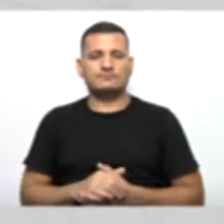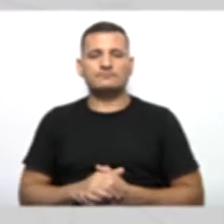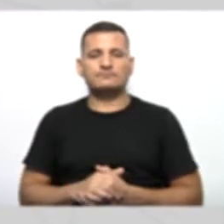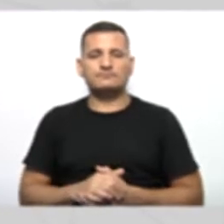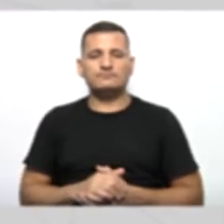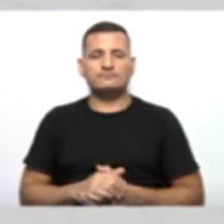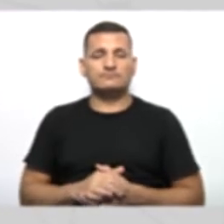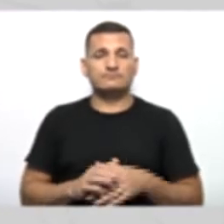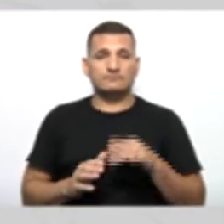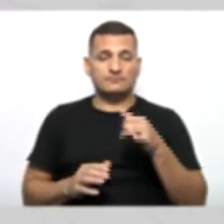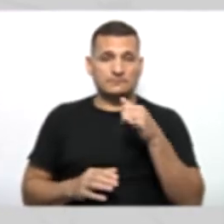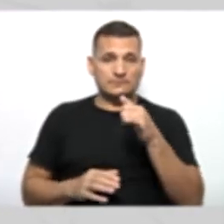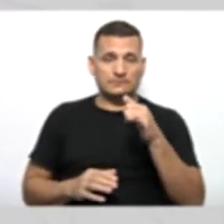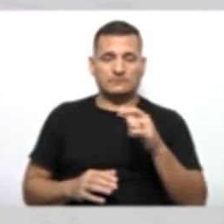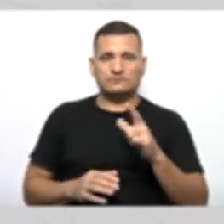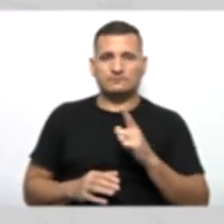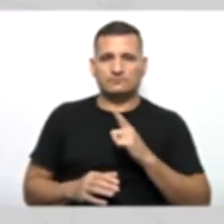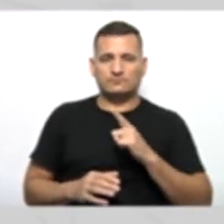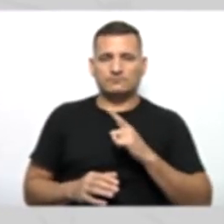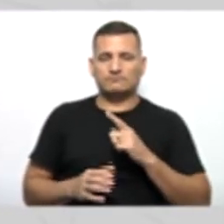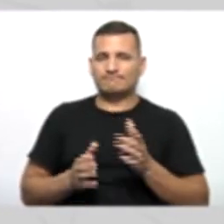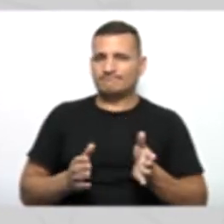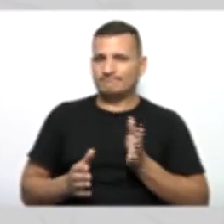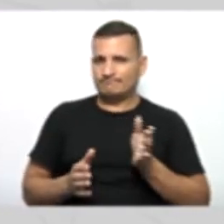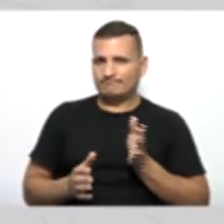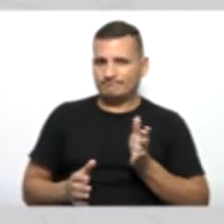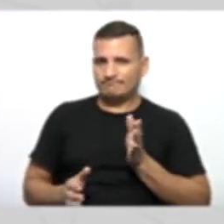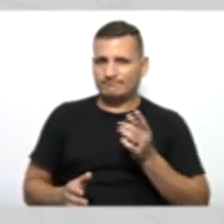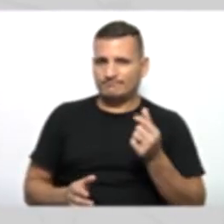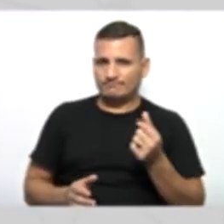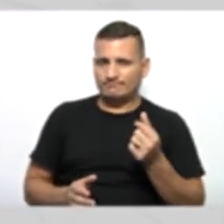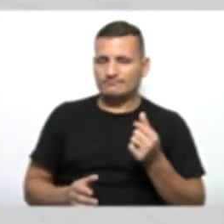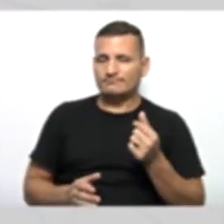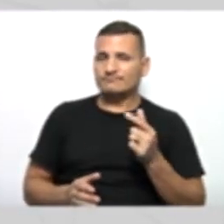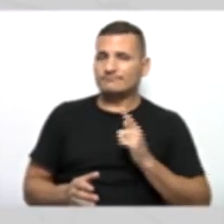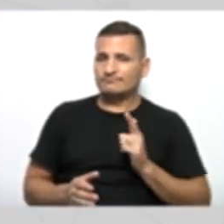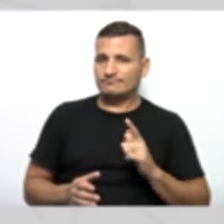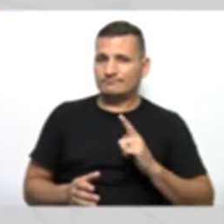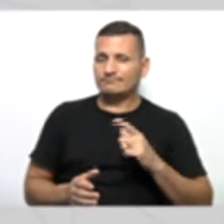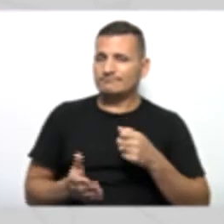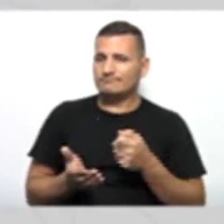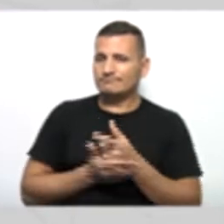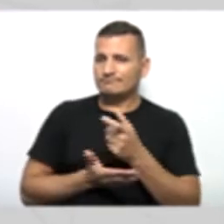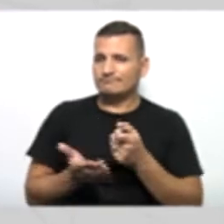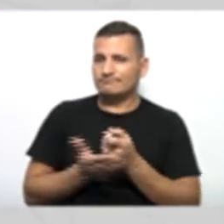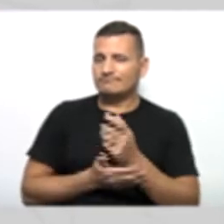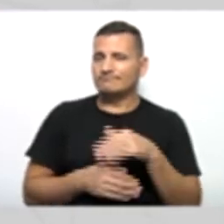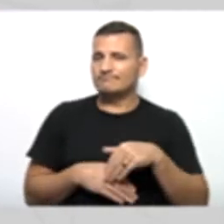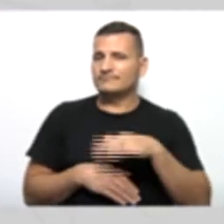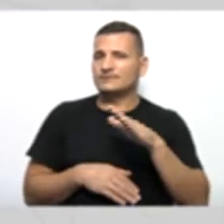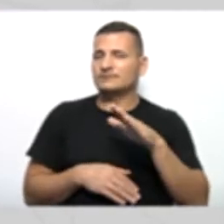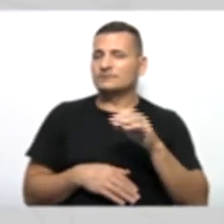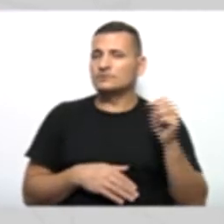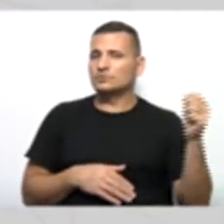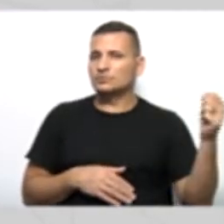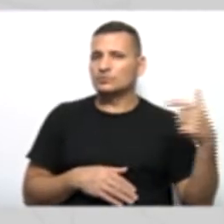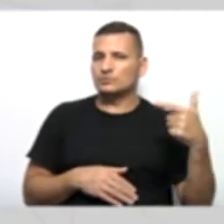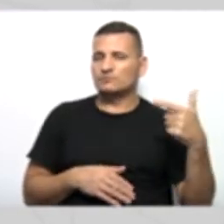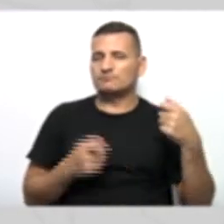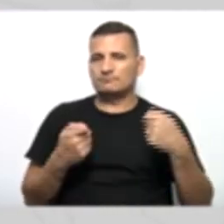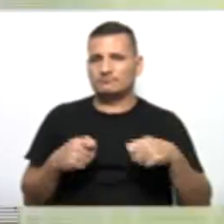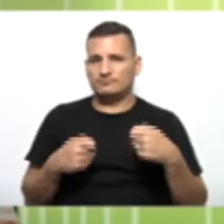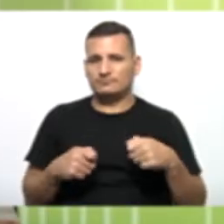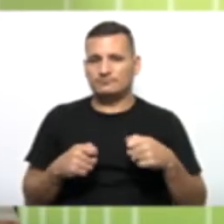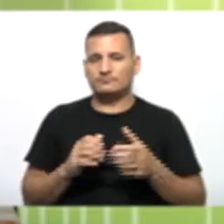Quem tem recursos, quem tem capacidade financeira, acaba consumindo mais do que precisa. Veja